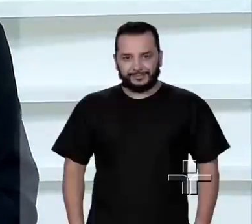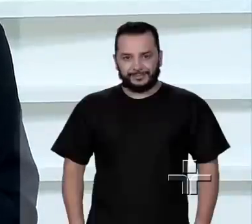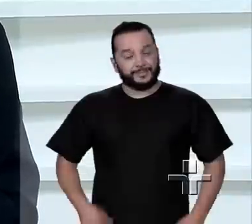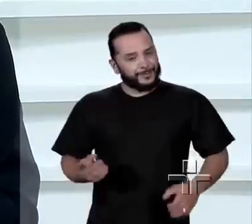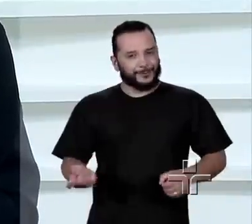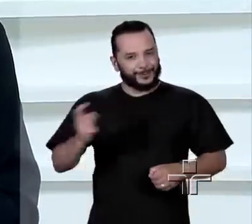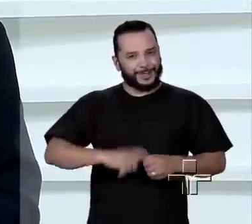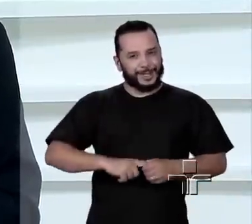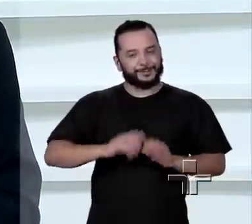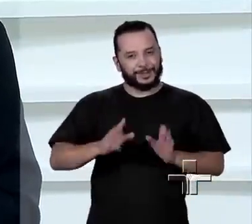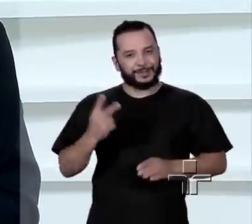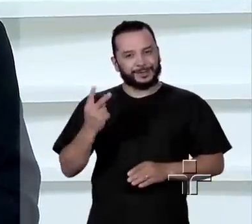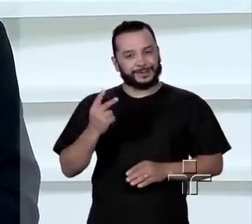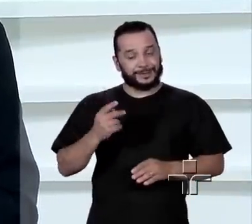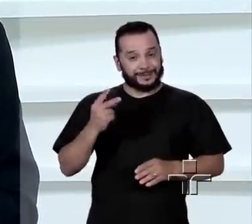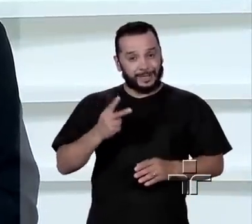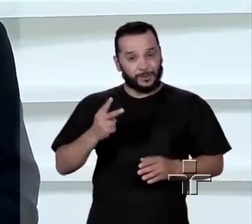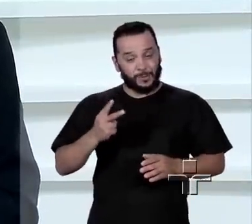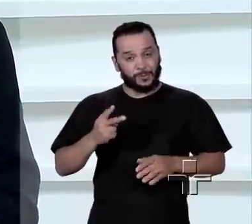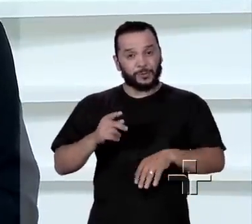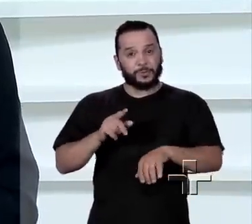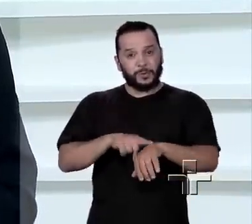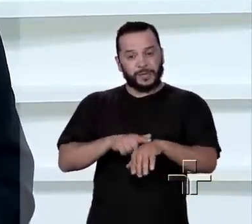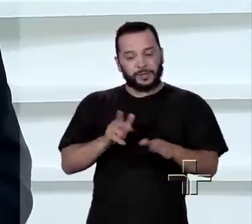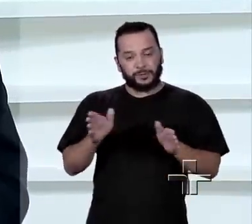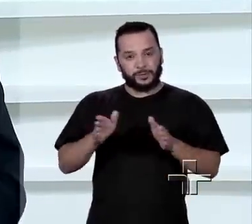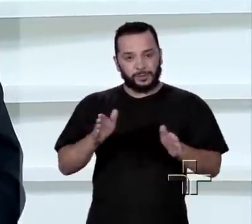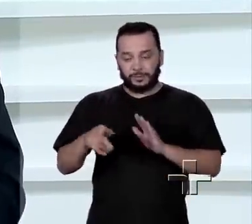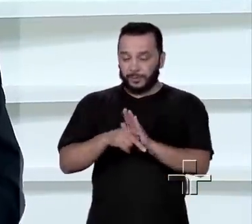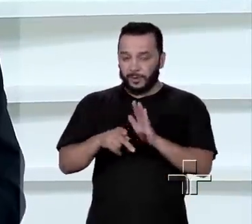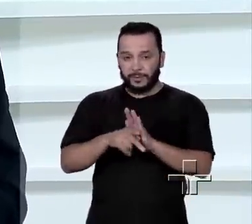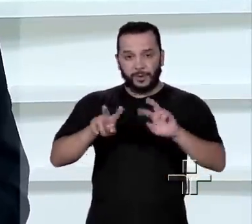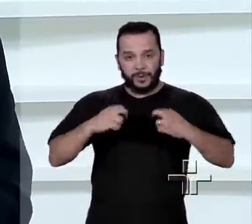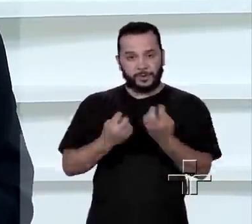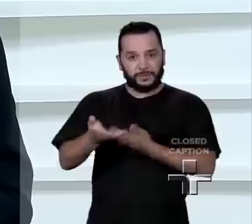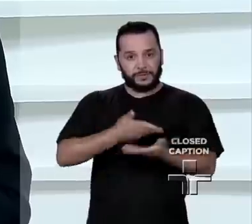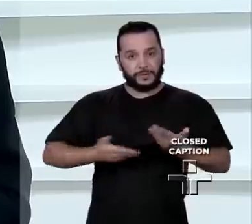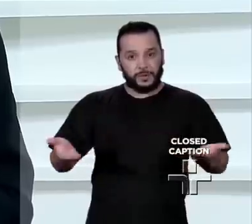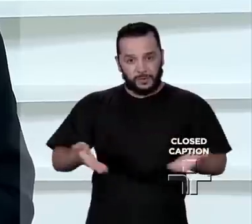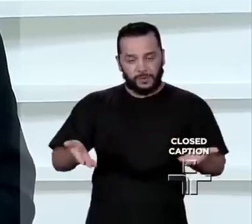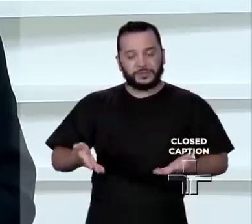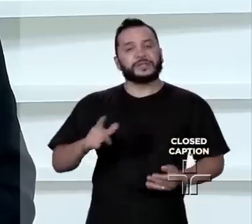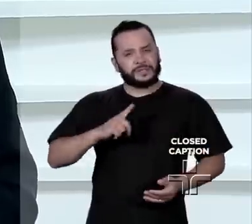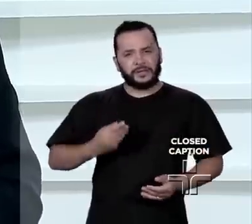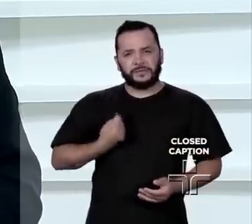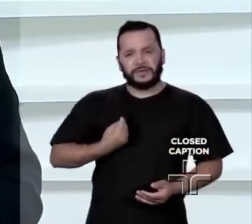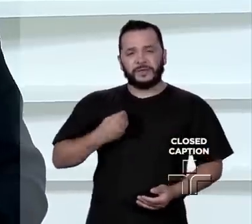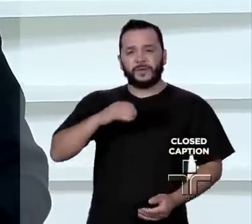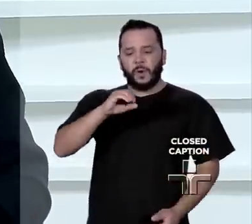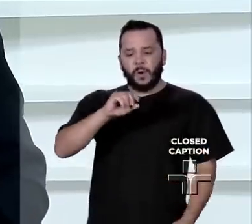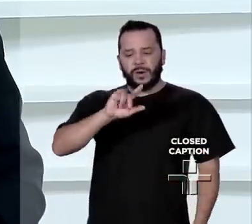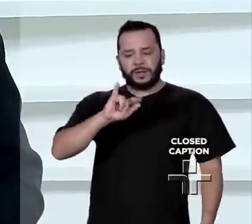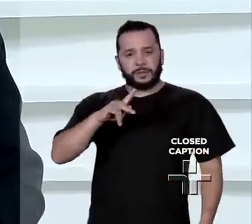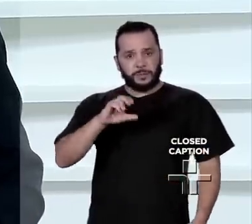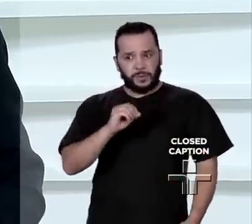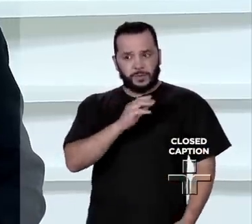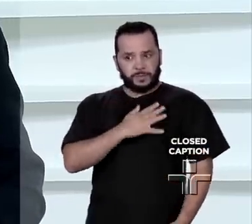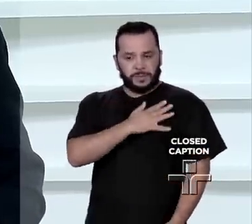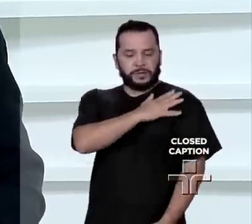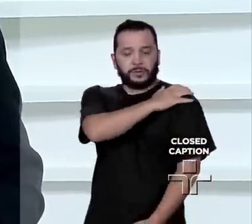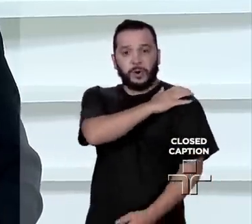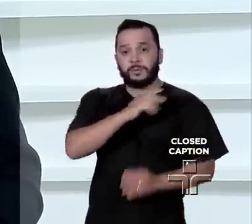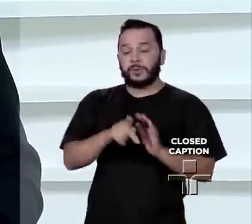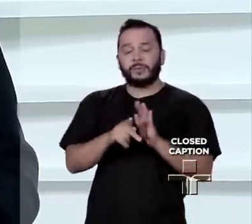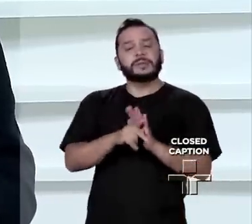Voltamos com a segunda parte do Roda Viva de hoje. No centro da roda está o Major Olímpio, senador eleito por São Paulo